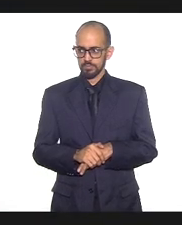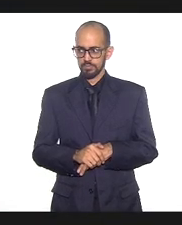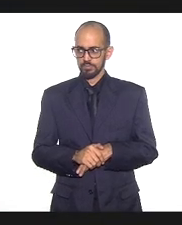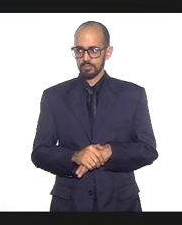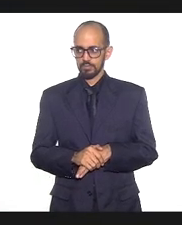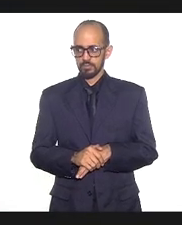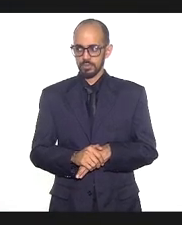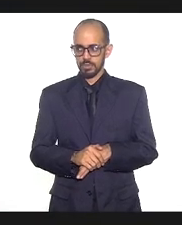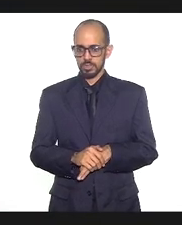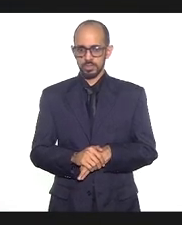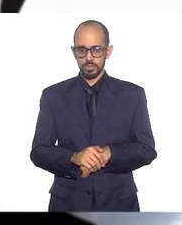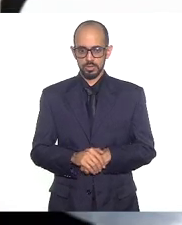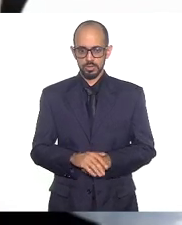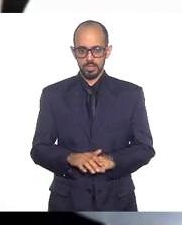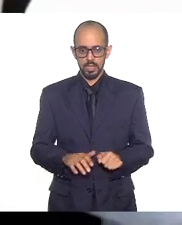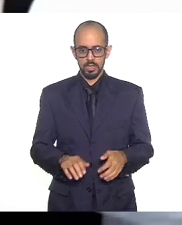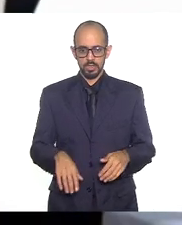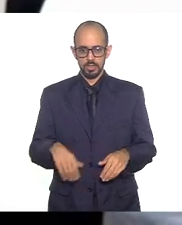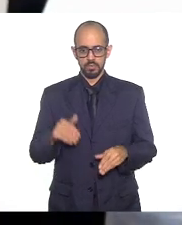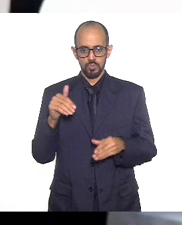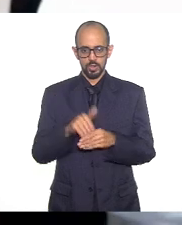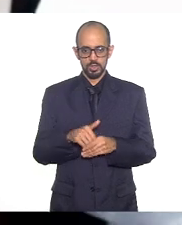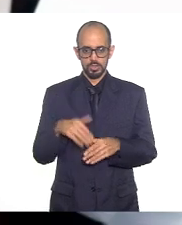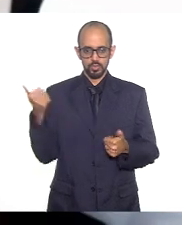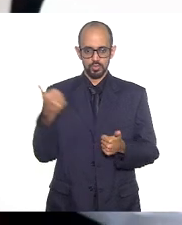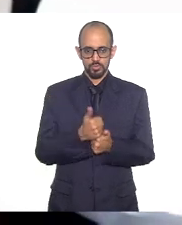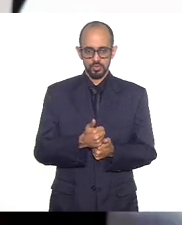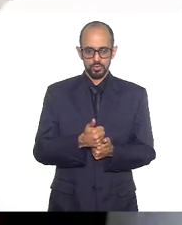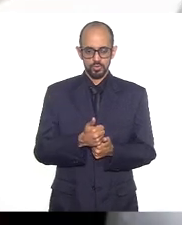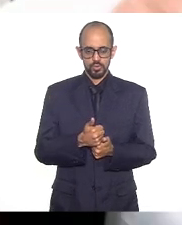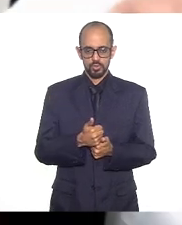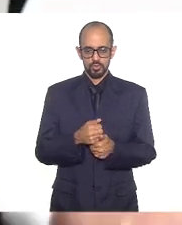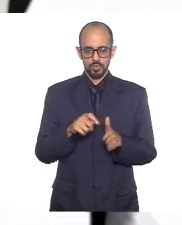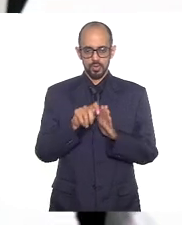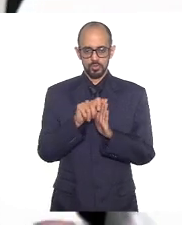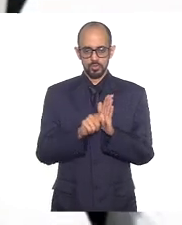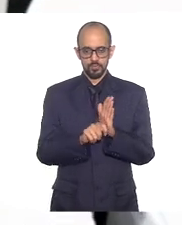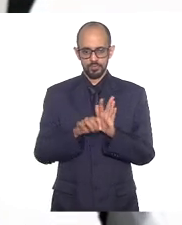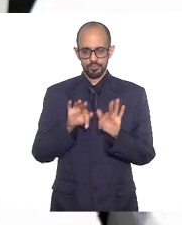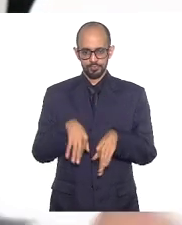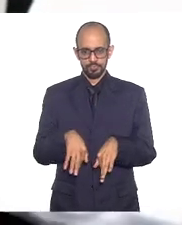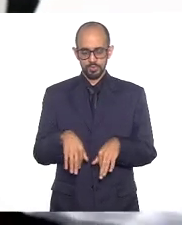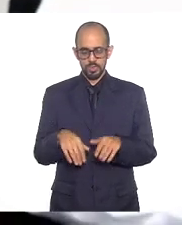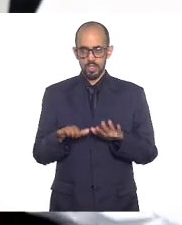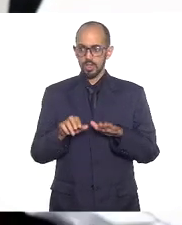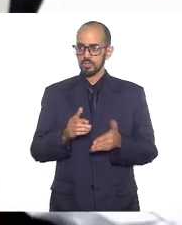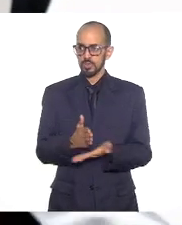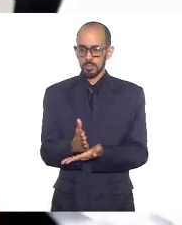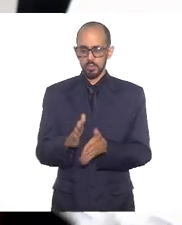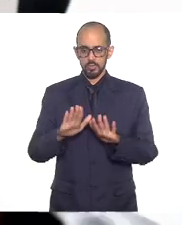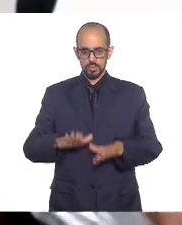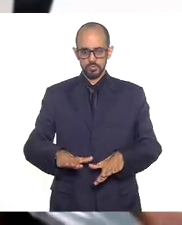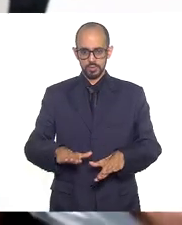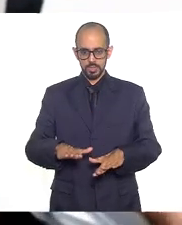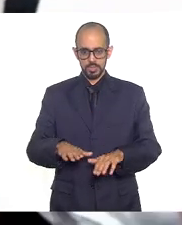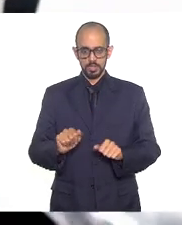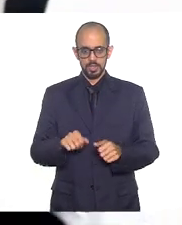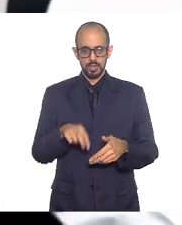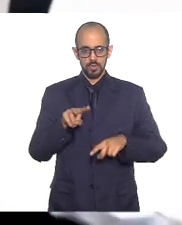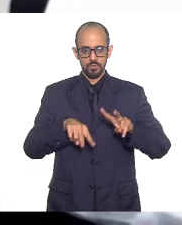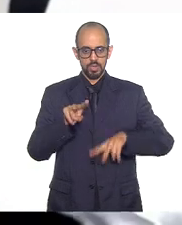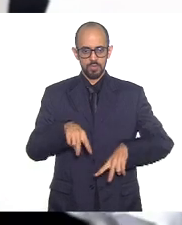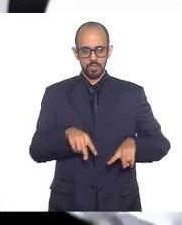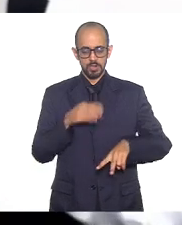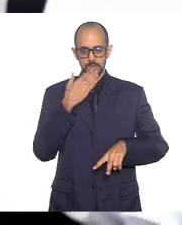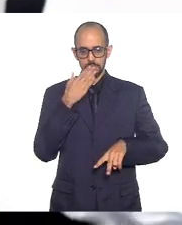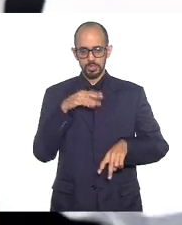Então, em votação, substitutivo com forma final de redação que a presidência defere. Se os que aprovam permaneçam como estão, aprovado. Verificação